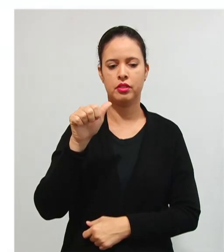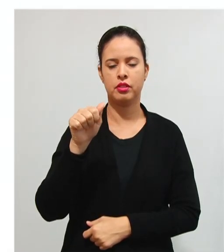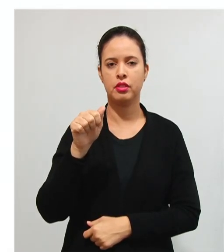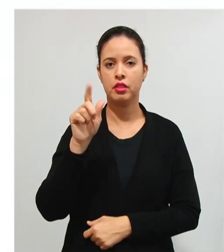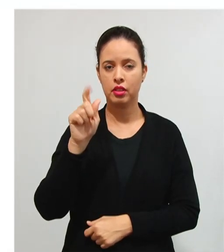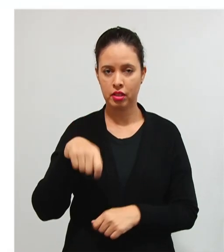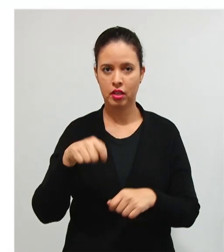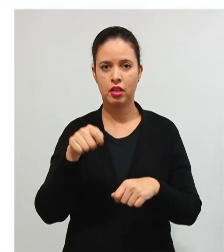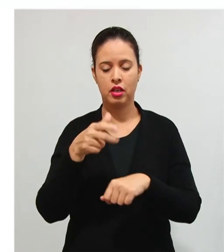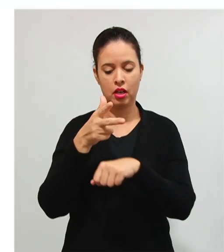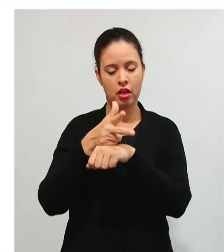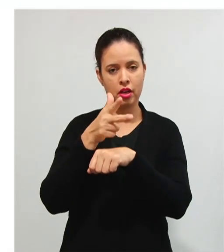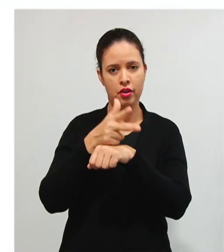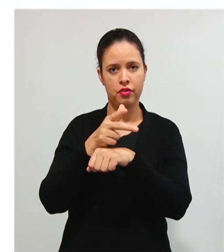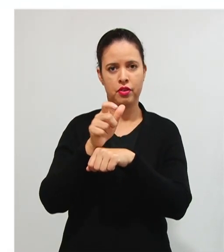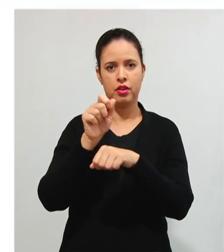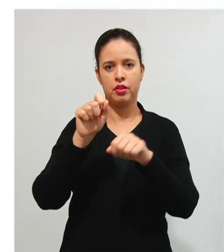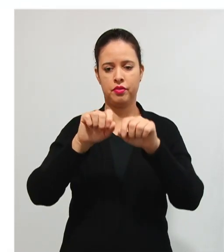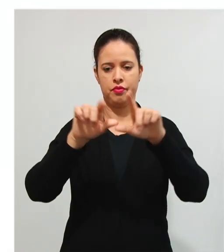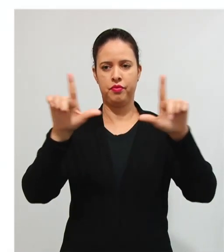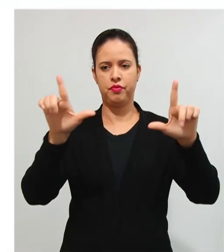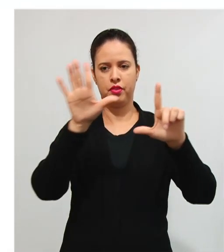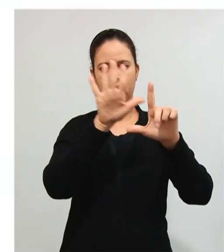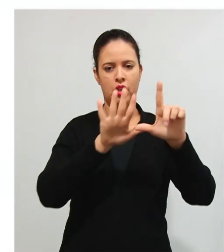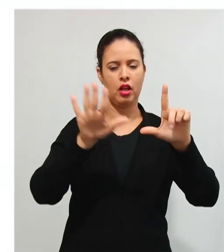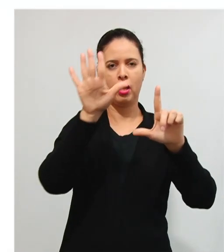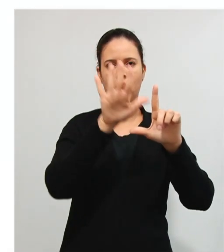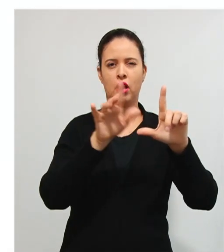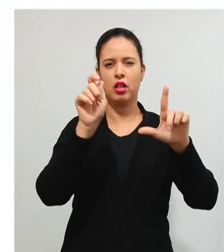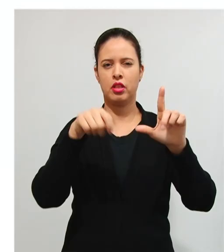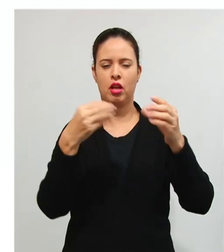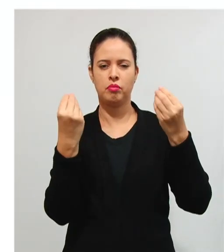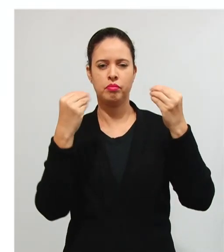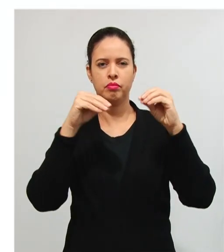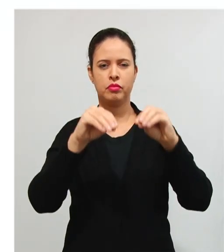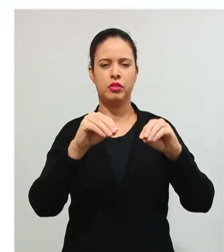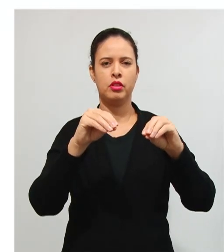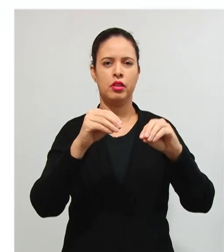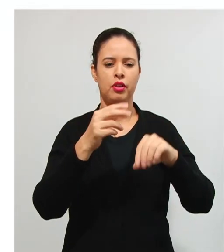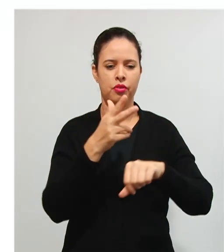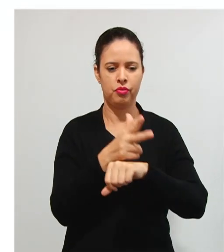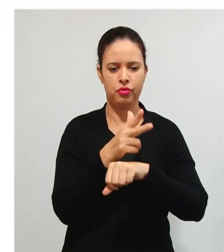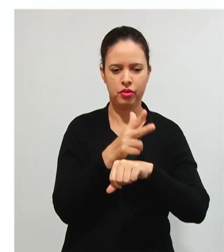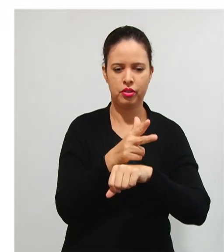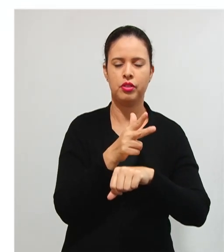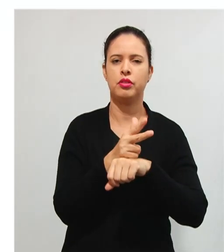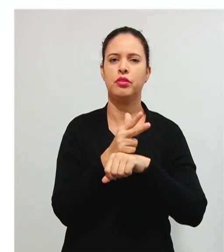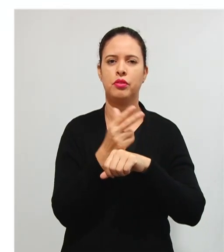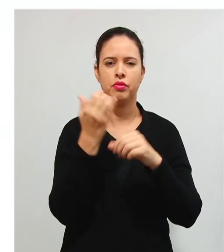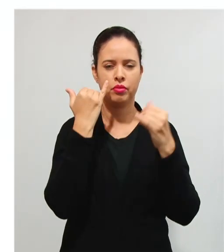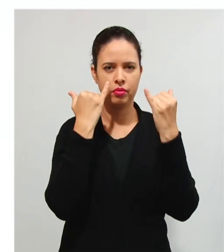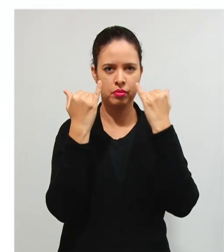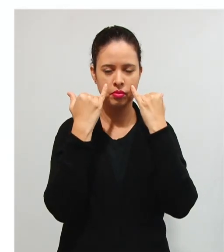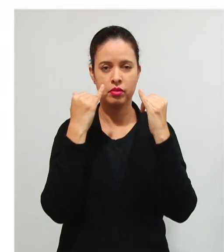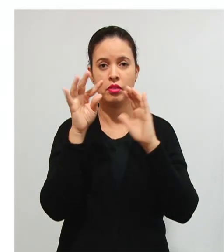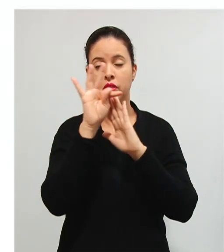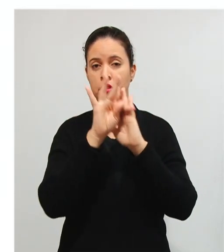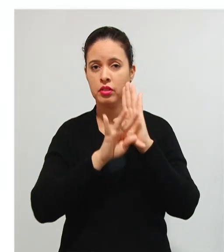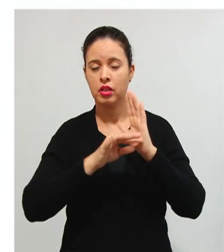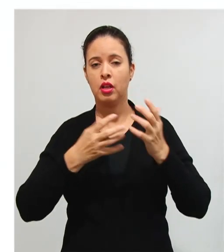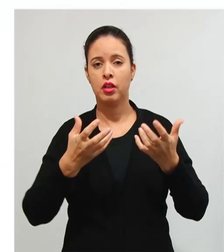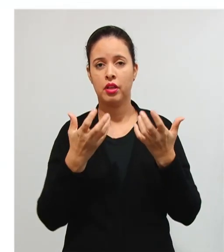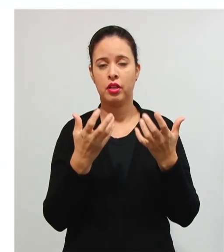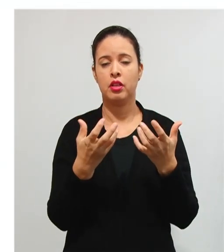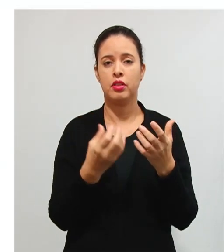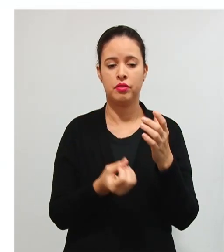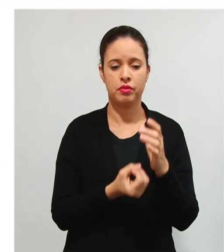tela, inserir narrações, vídeos complementares, informações de texto. Então, se eu quero criar um